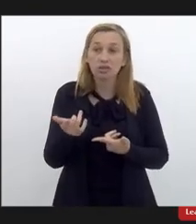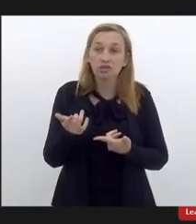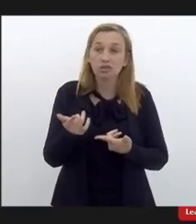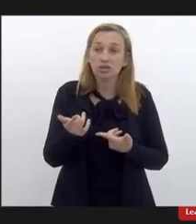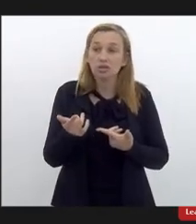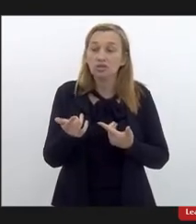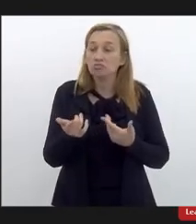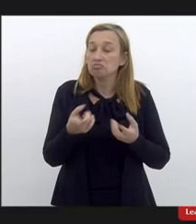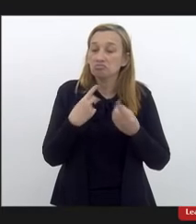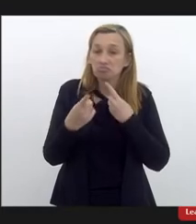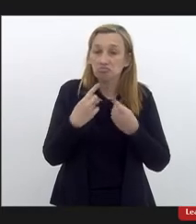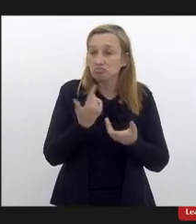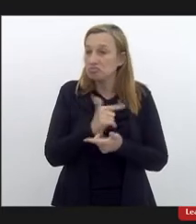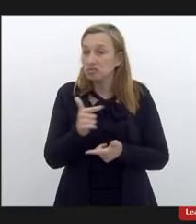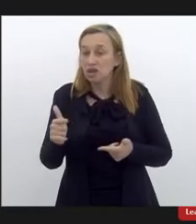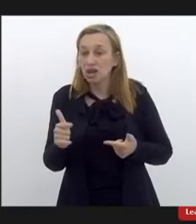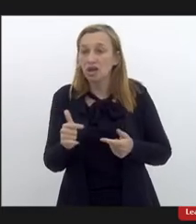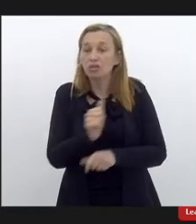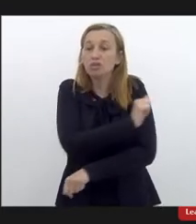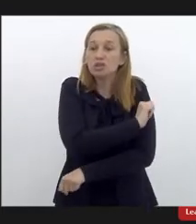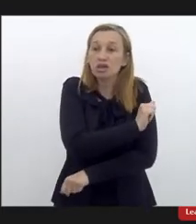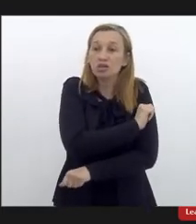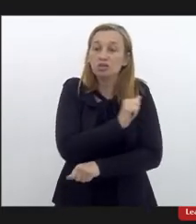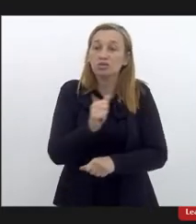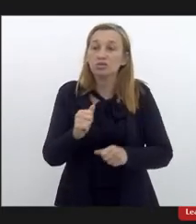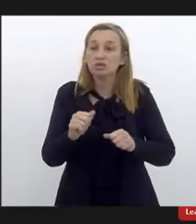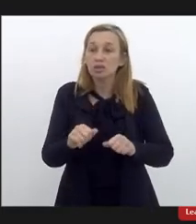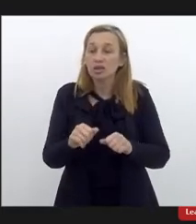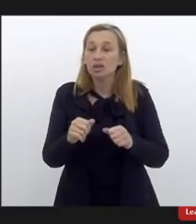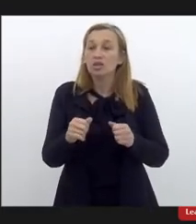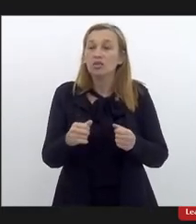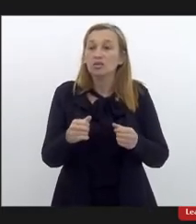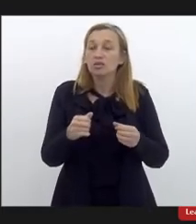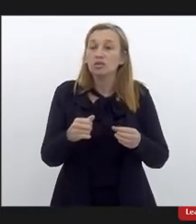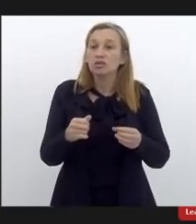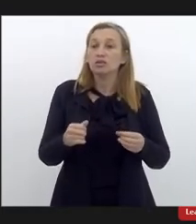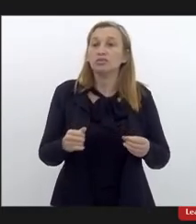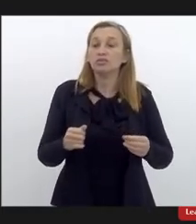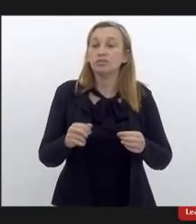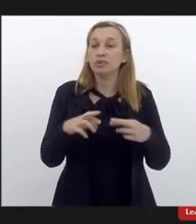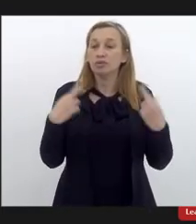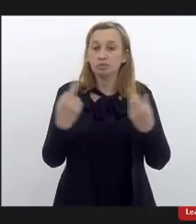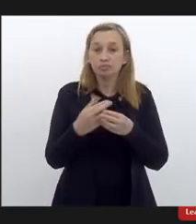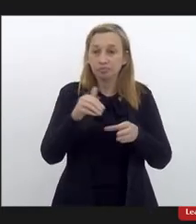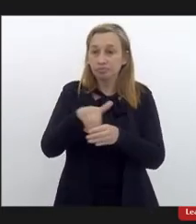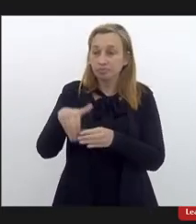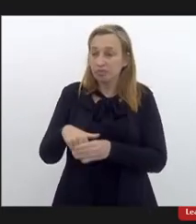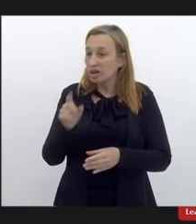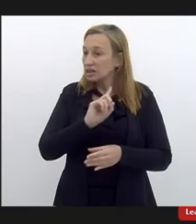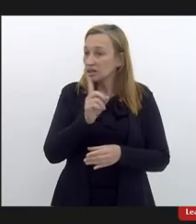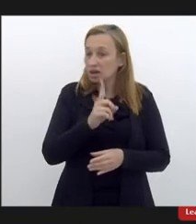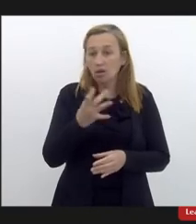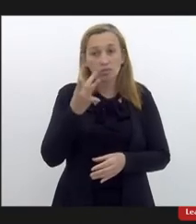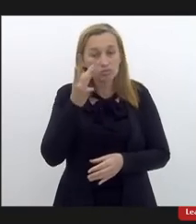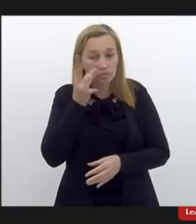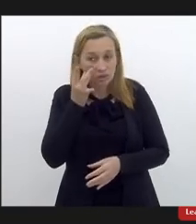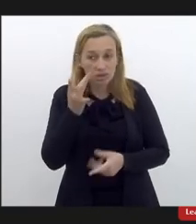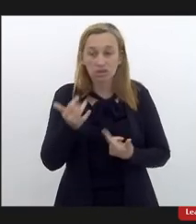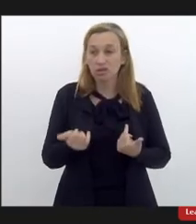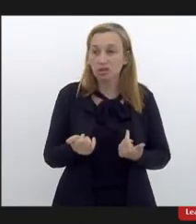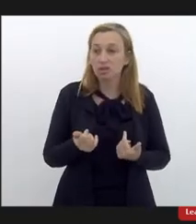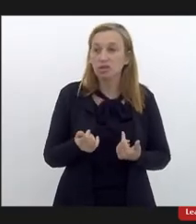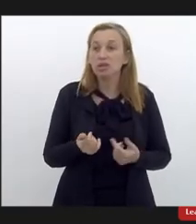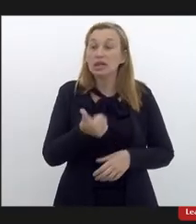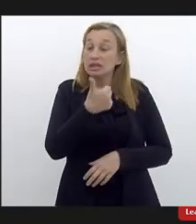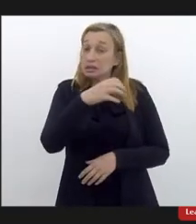qualquer debate, então os alunos fizeram assembleia, votaram por não participação nessas semanas presenciais, tivemos um boicote